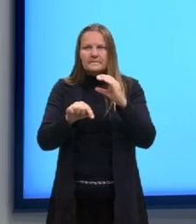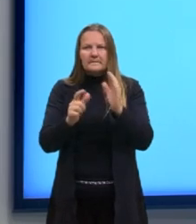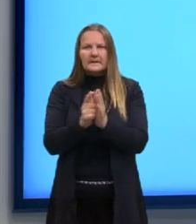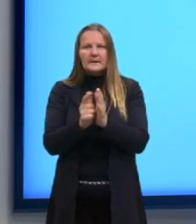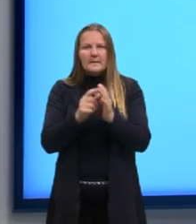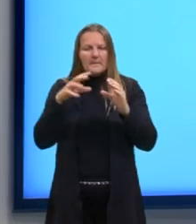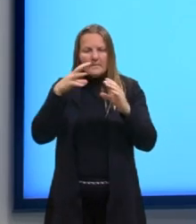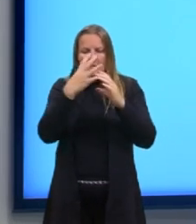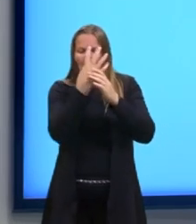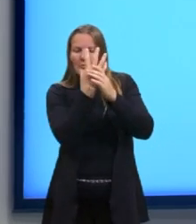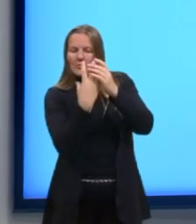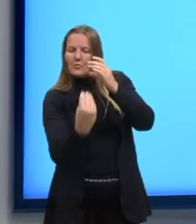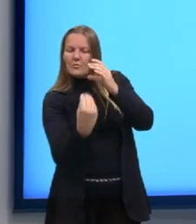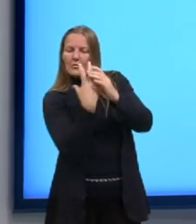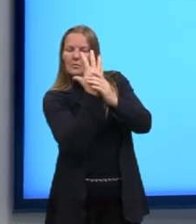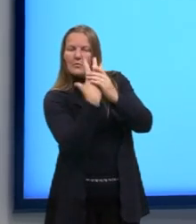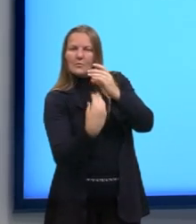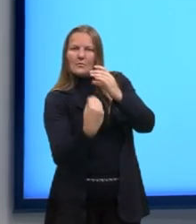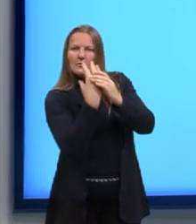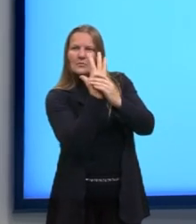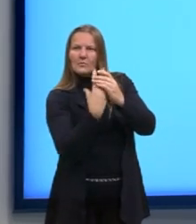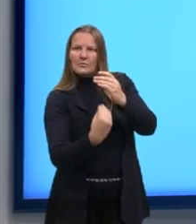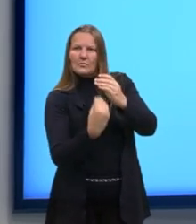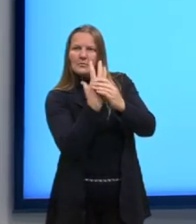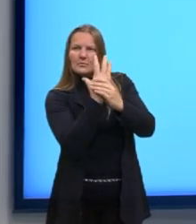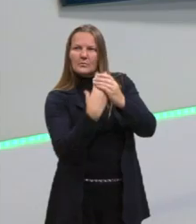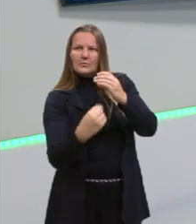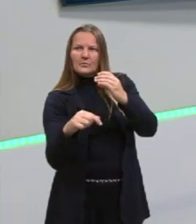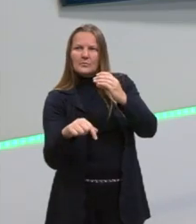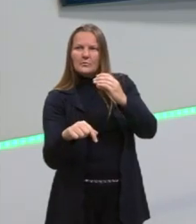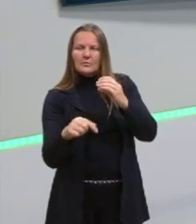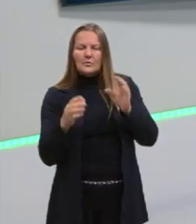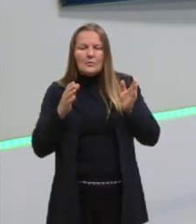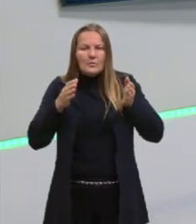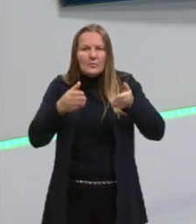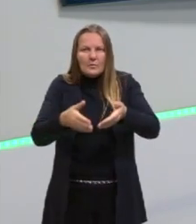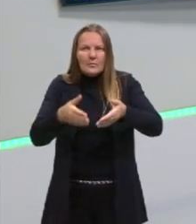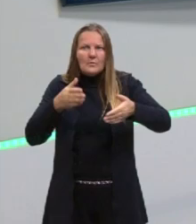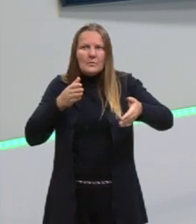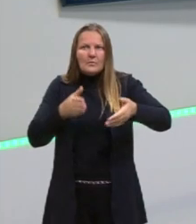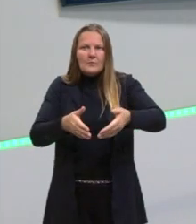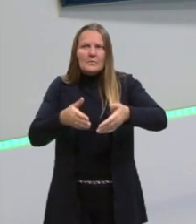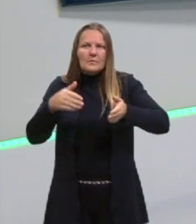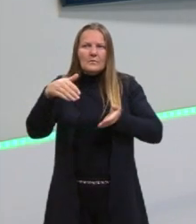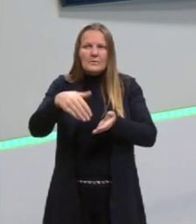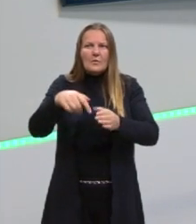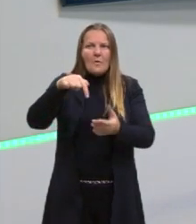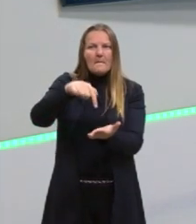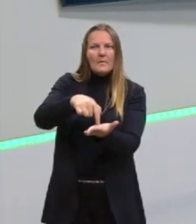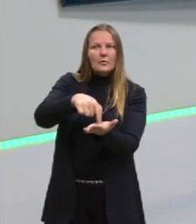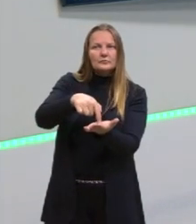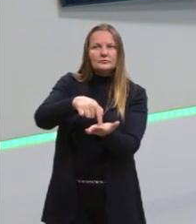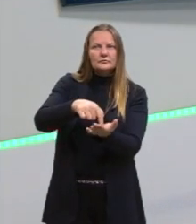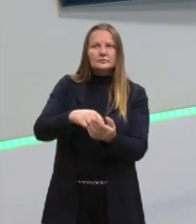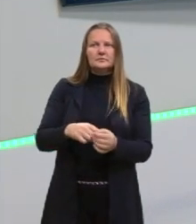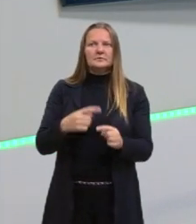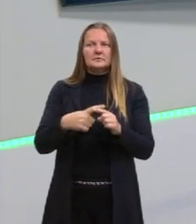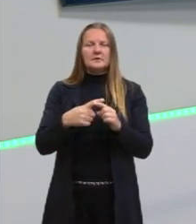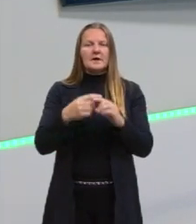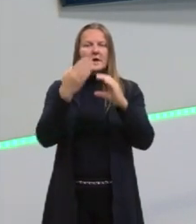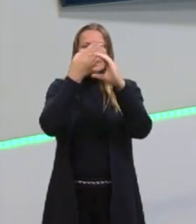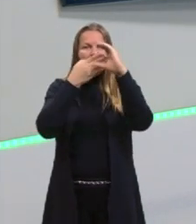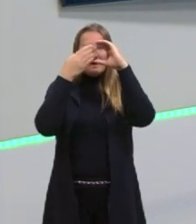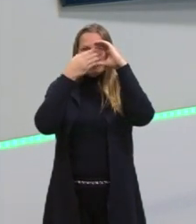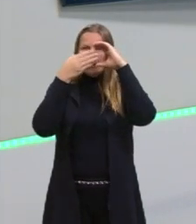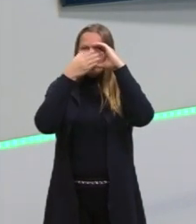esse foco da lupa né então os raios vão convergir para um local específico e isso por causa do tipo de lente